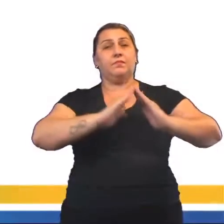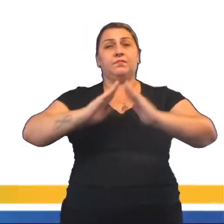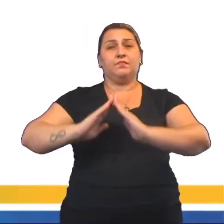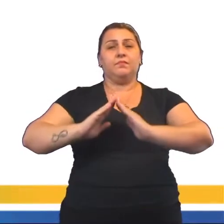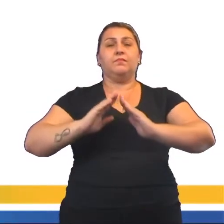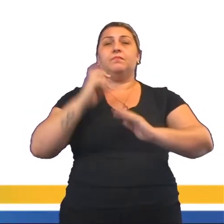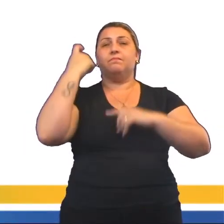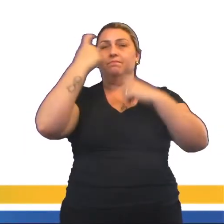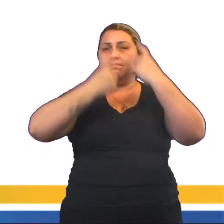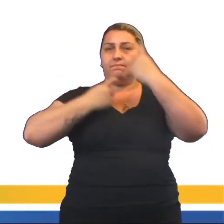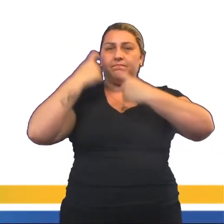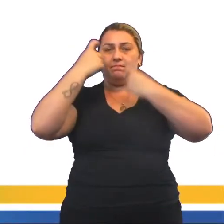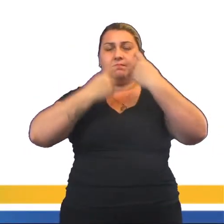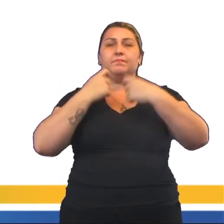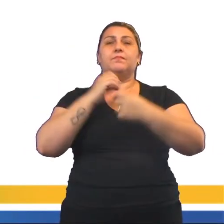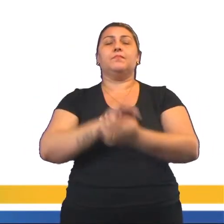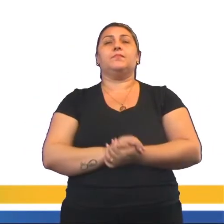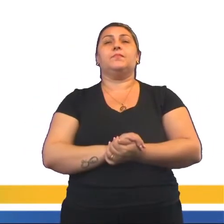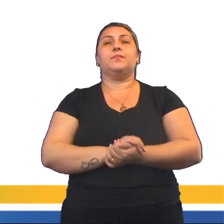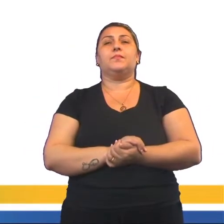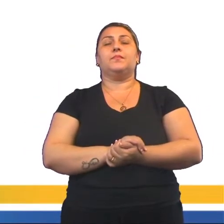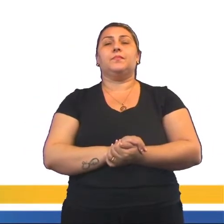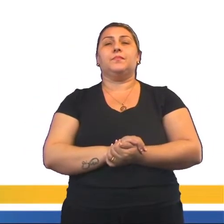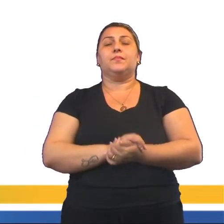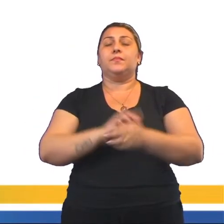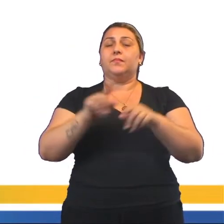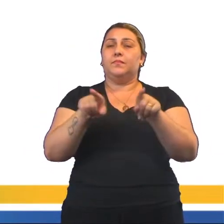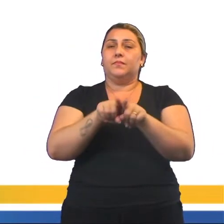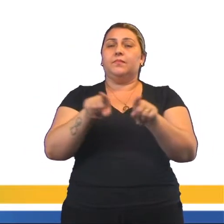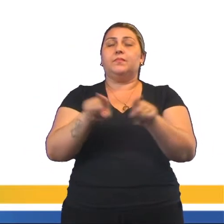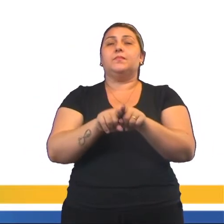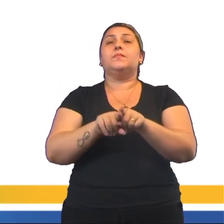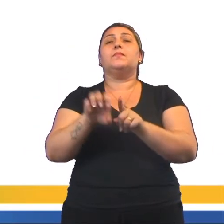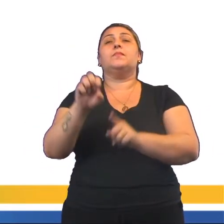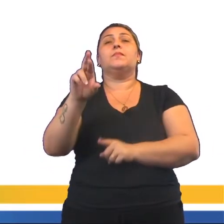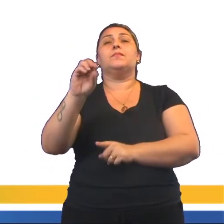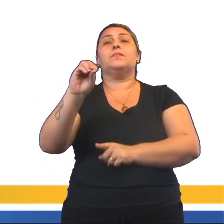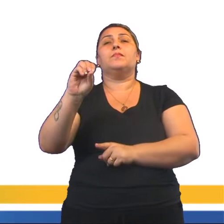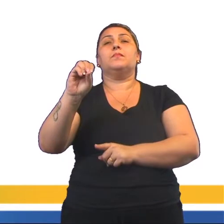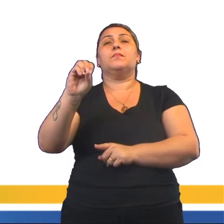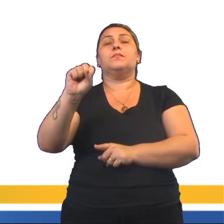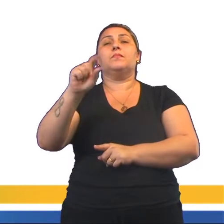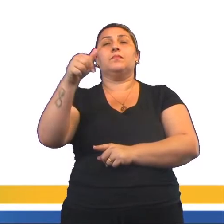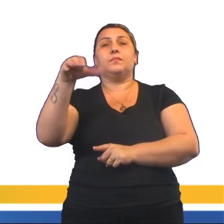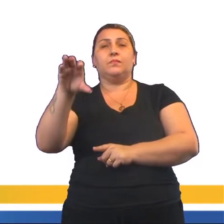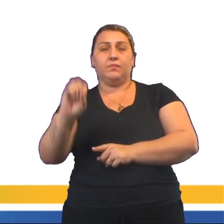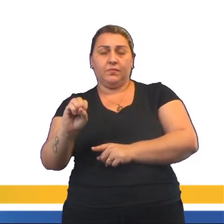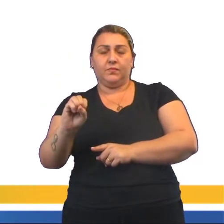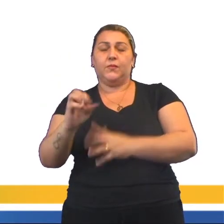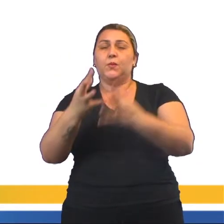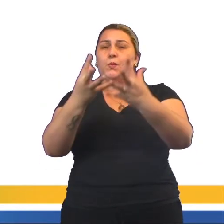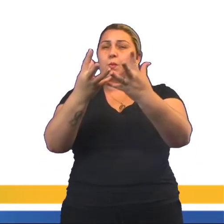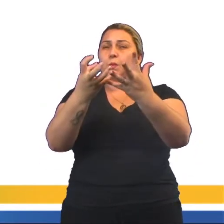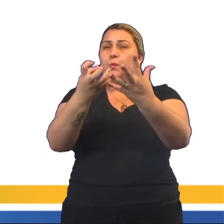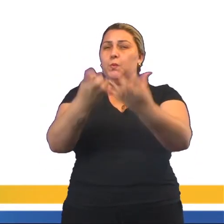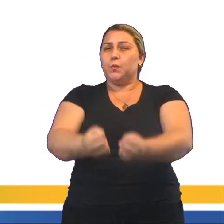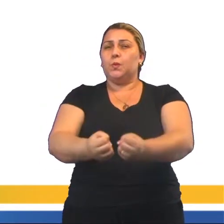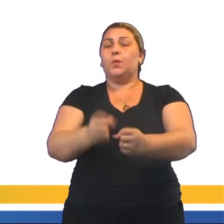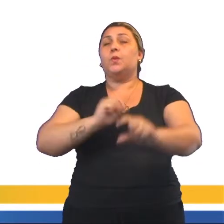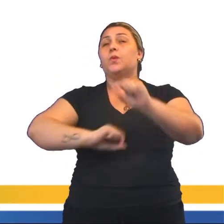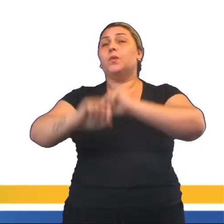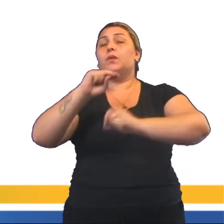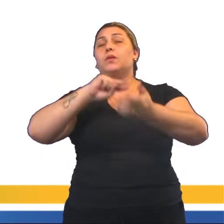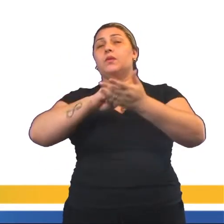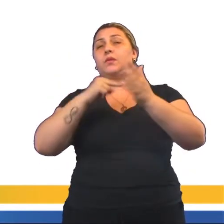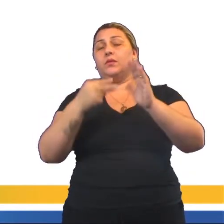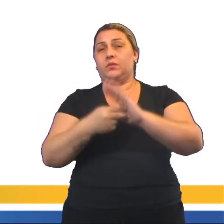grande preocupação aí. Então, o incremento da erosão acarreta maior eutrofização, que aí o que é